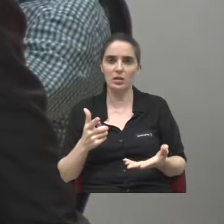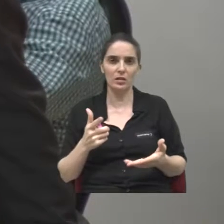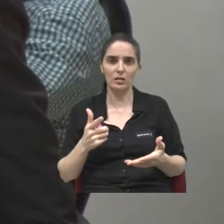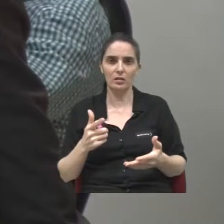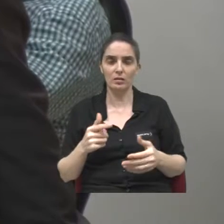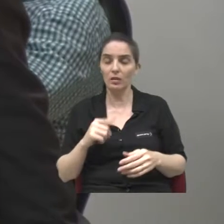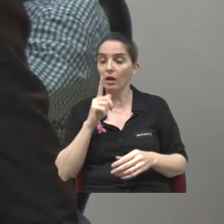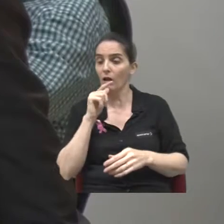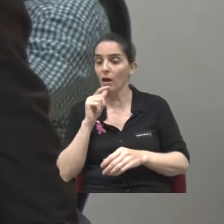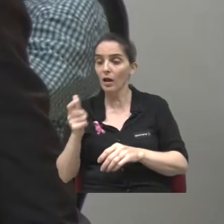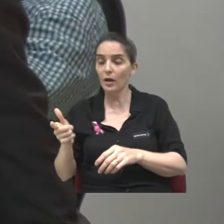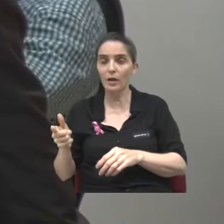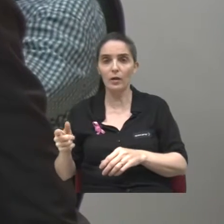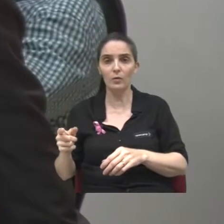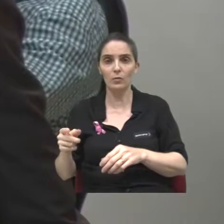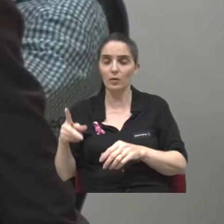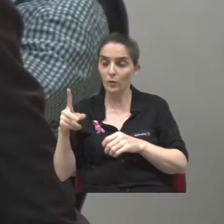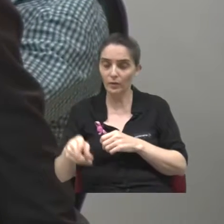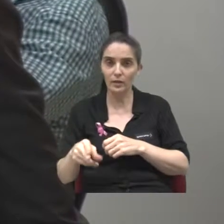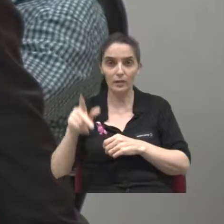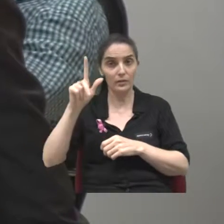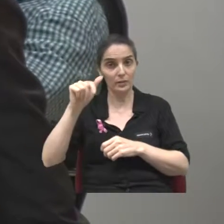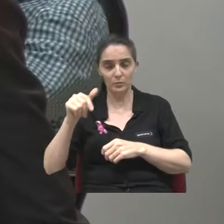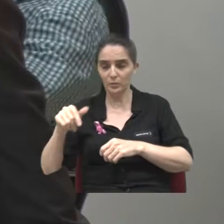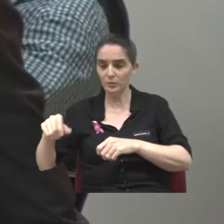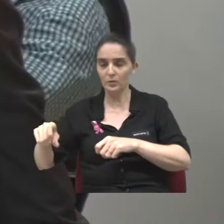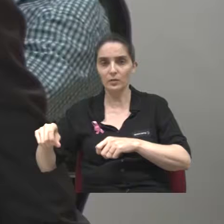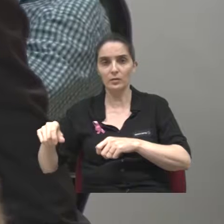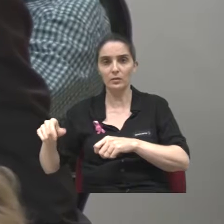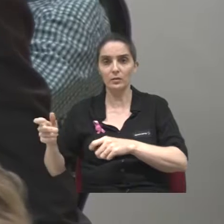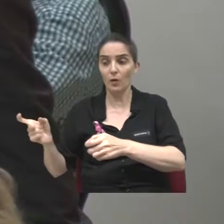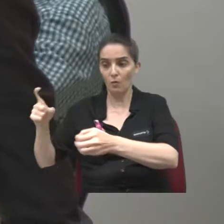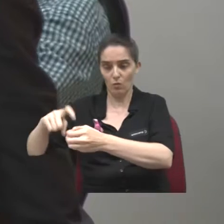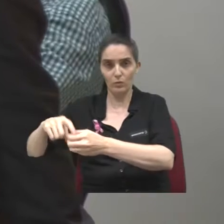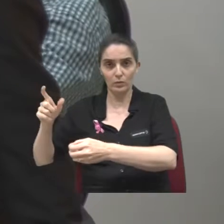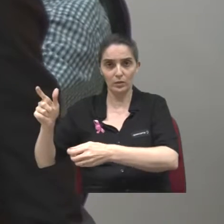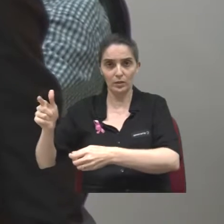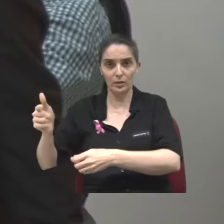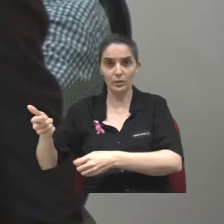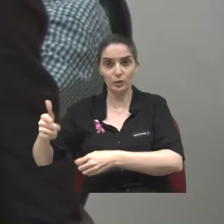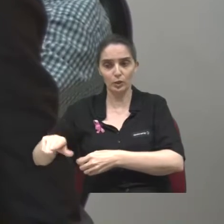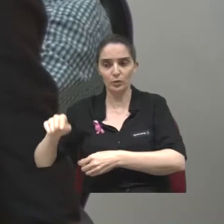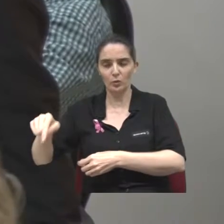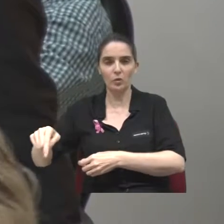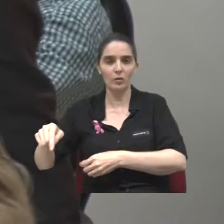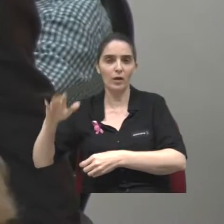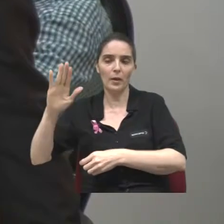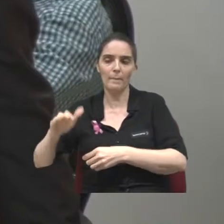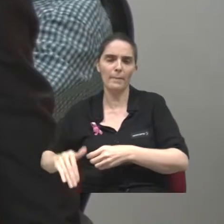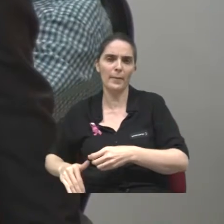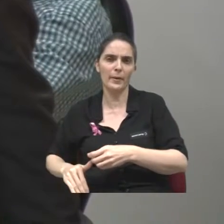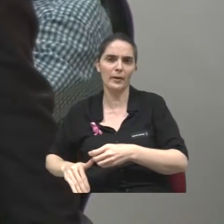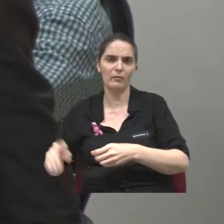da região. Piracicaba é R$22 a religação, aqui é 130 e alguma coisa.